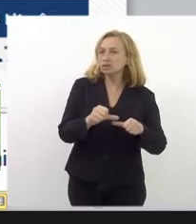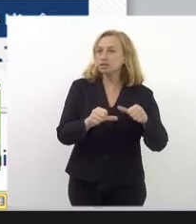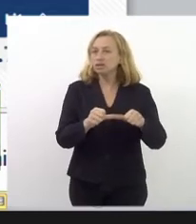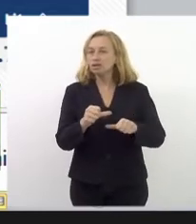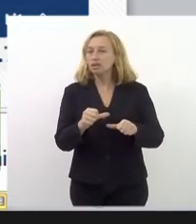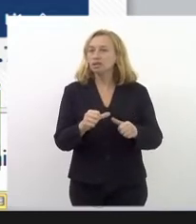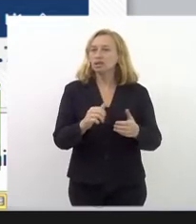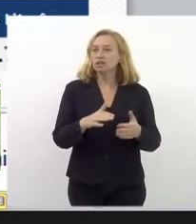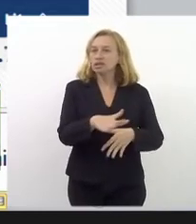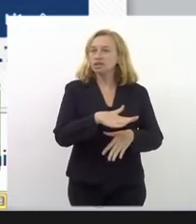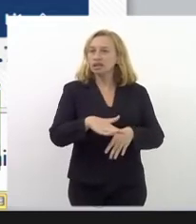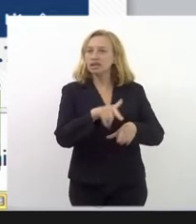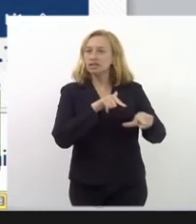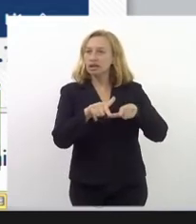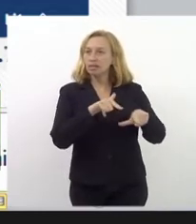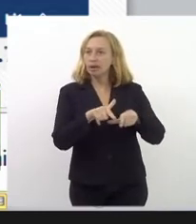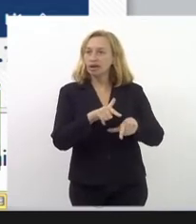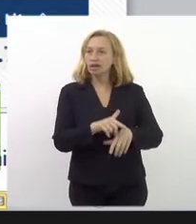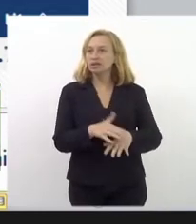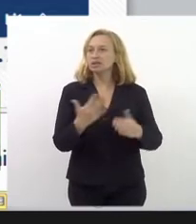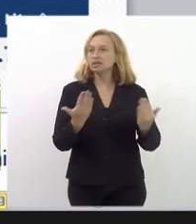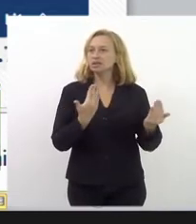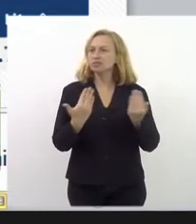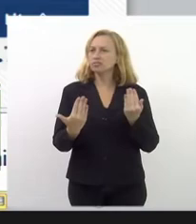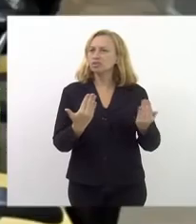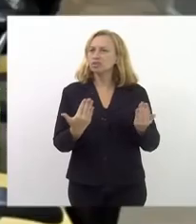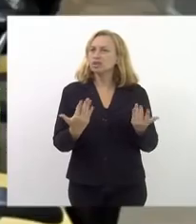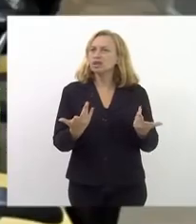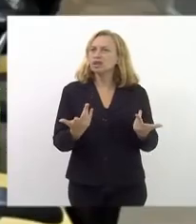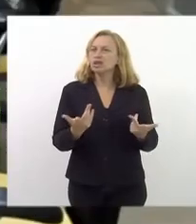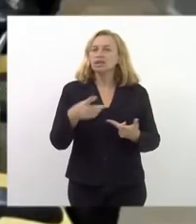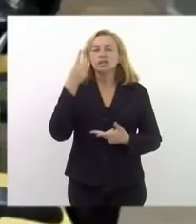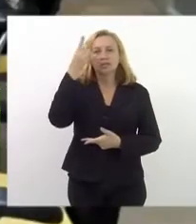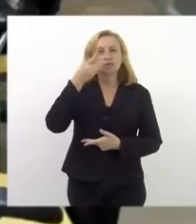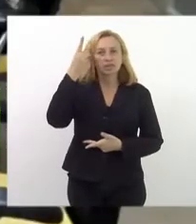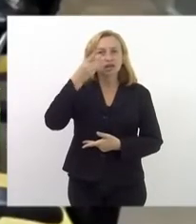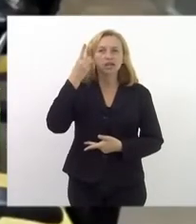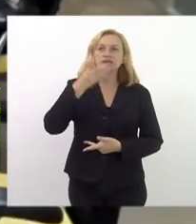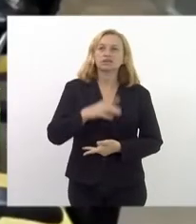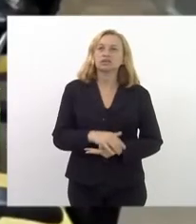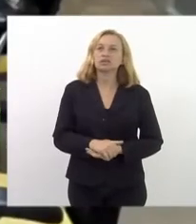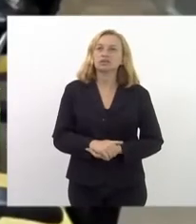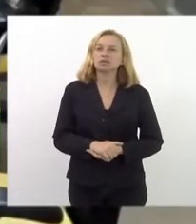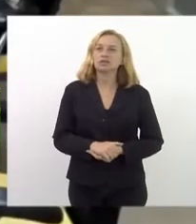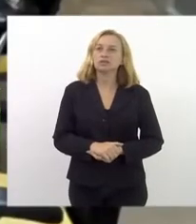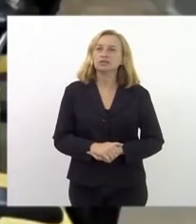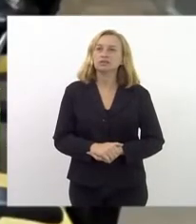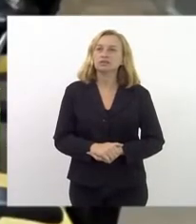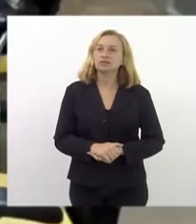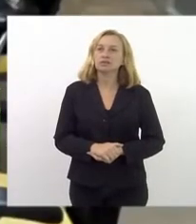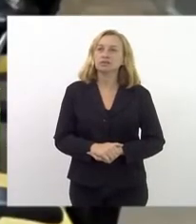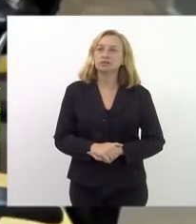nos postos de trabalho. Eu acho que isso também está associado, deputado, à questão